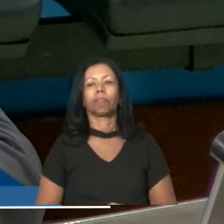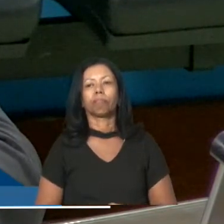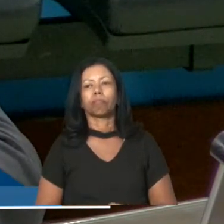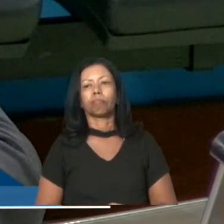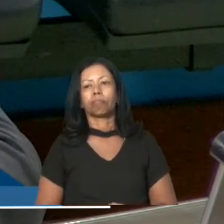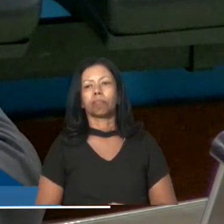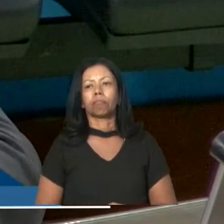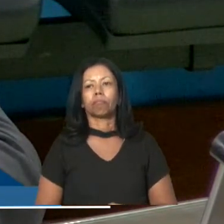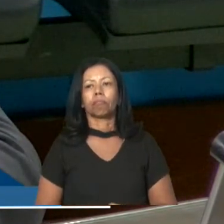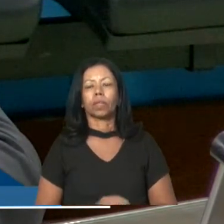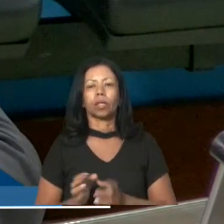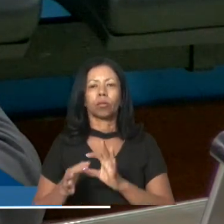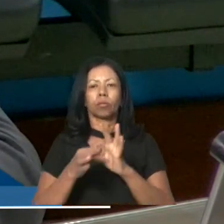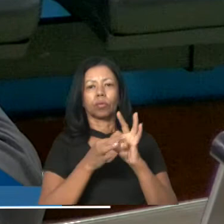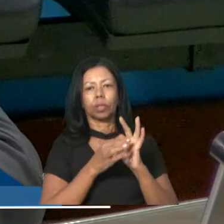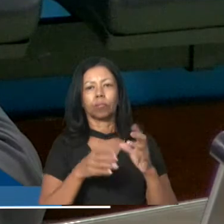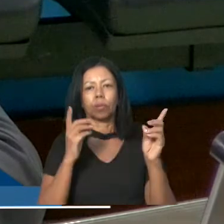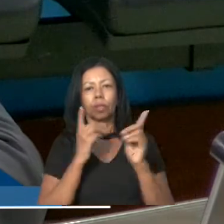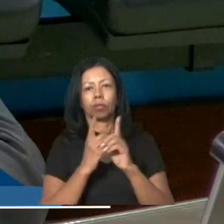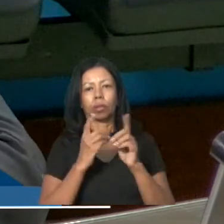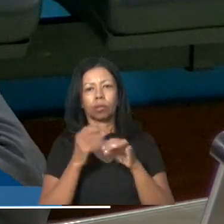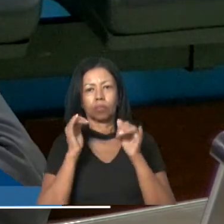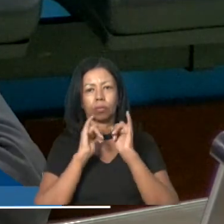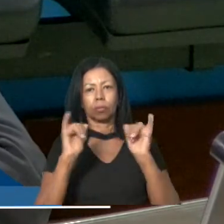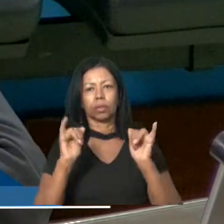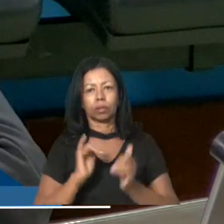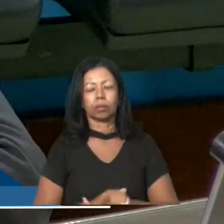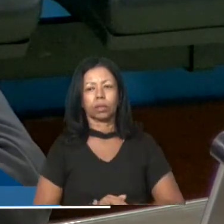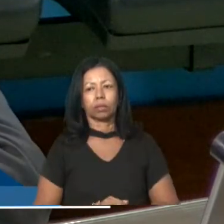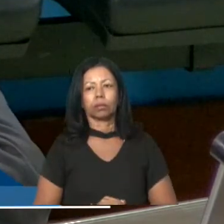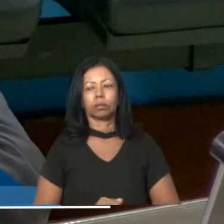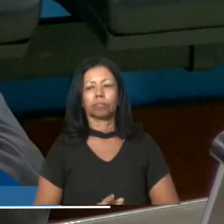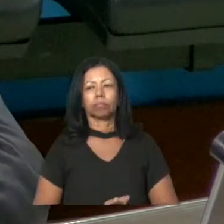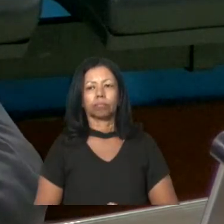todos e a União para buscarmos essas informações. É só, senhor presidente.